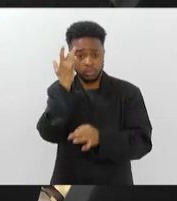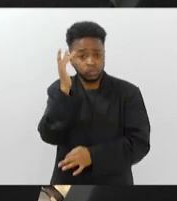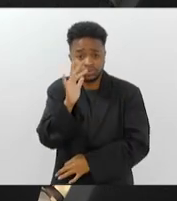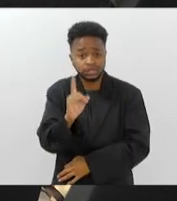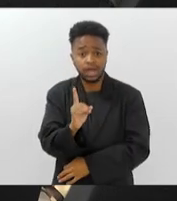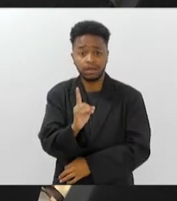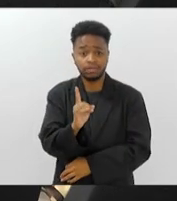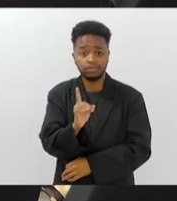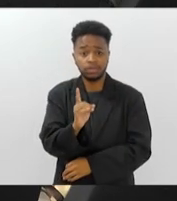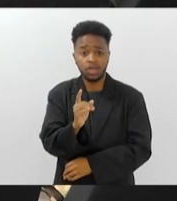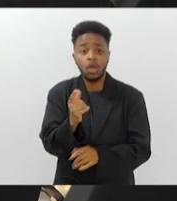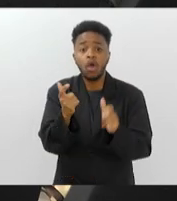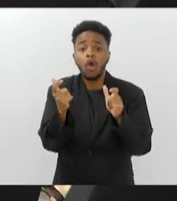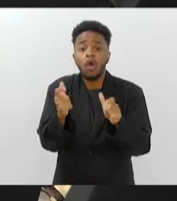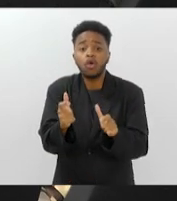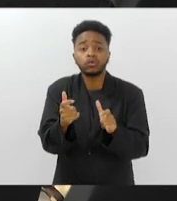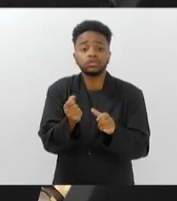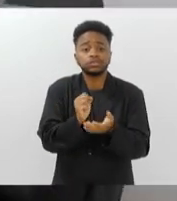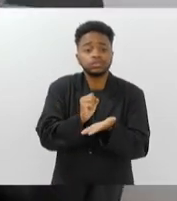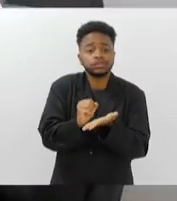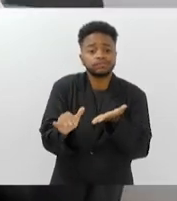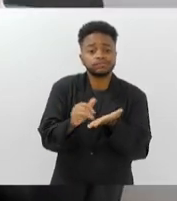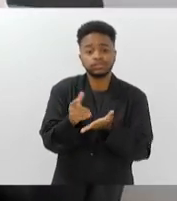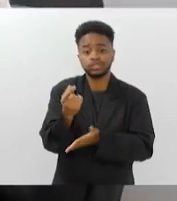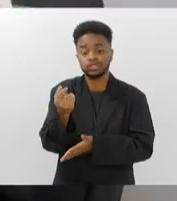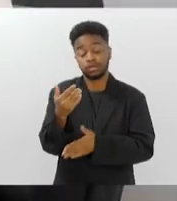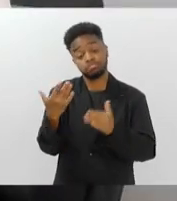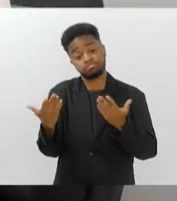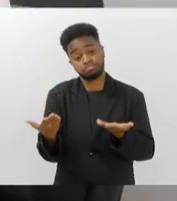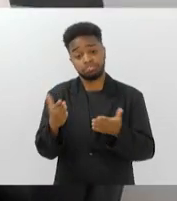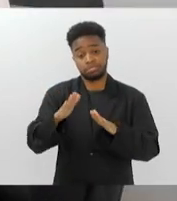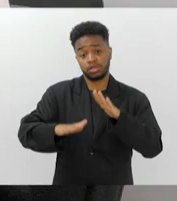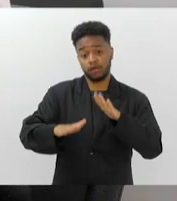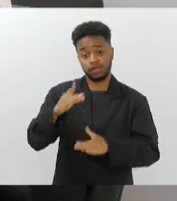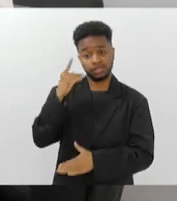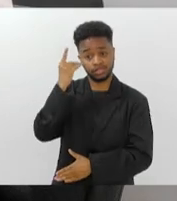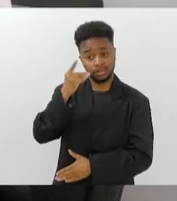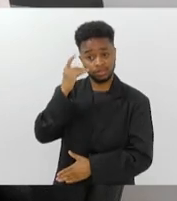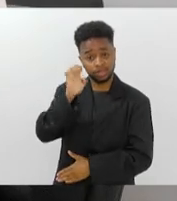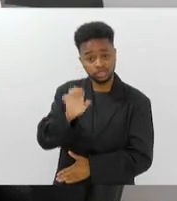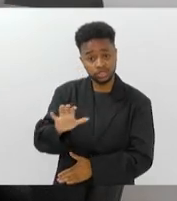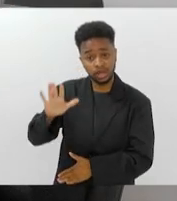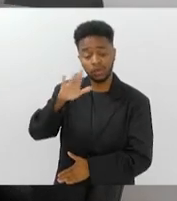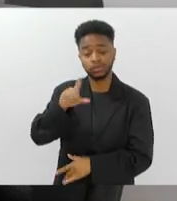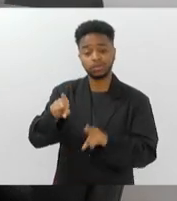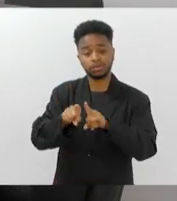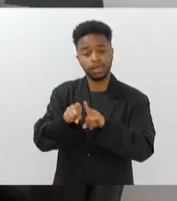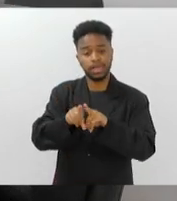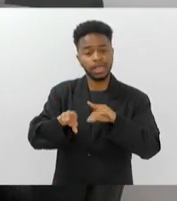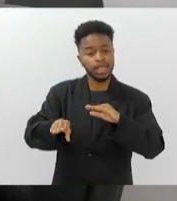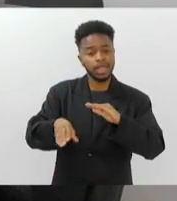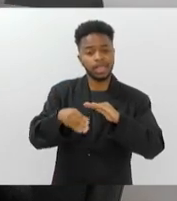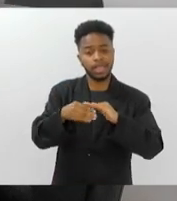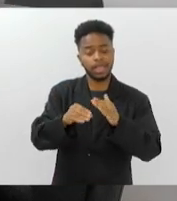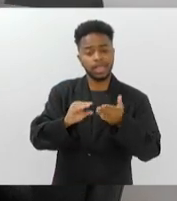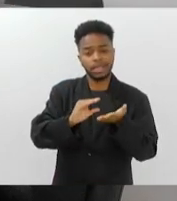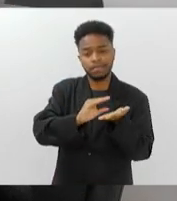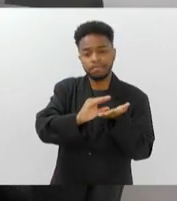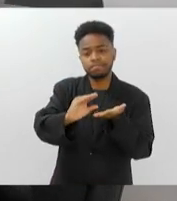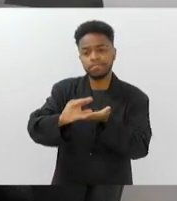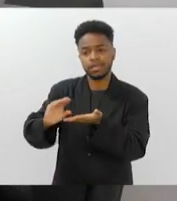recurso se os deputados estaduais asas emenda parlamentar que pudesse encaminhar